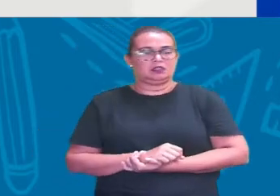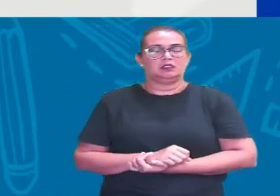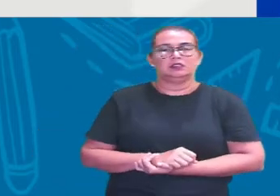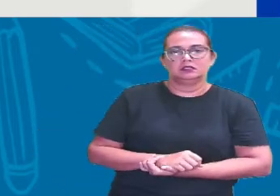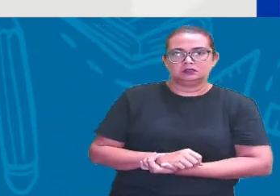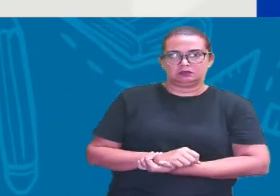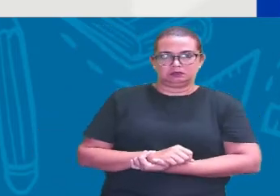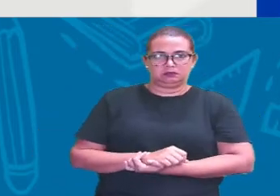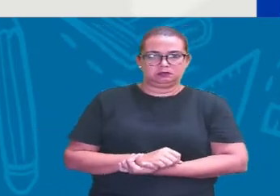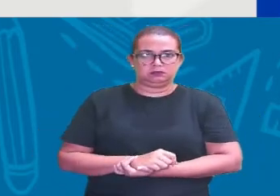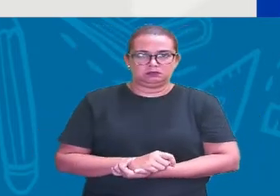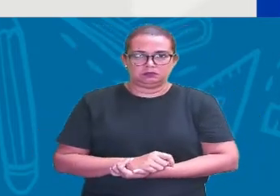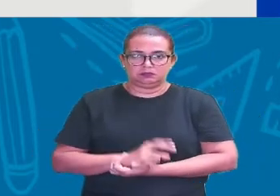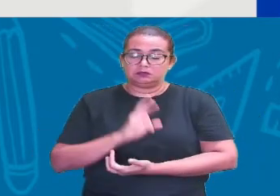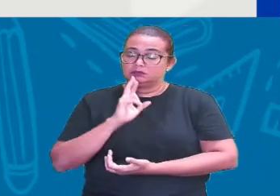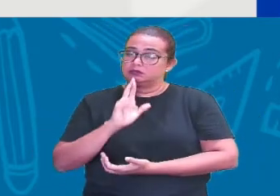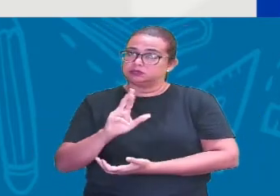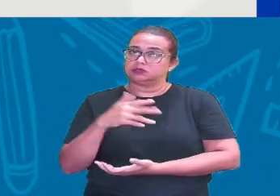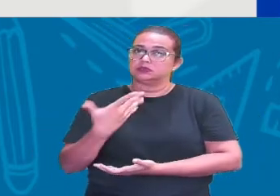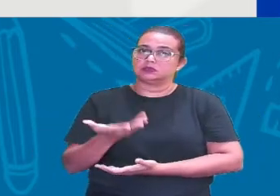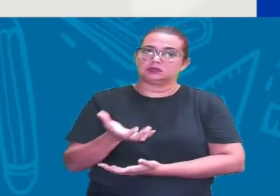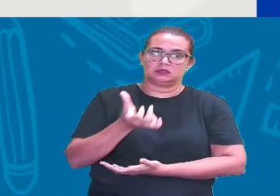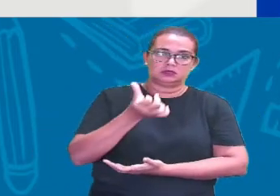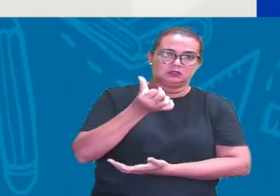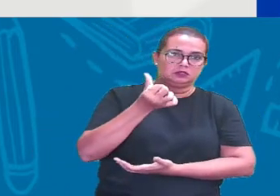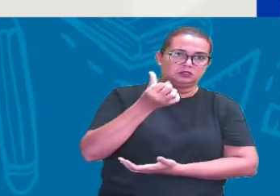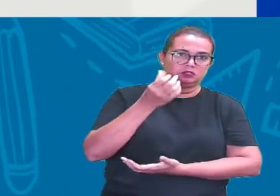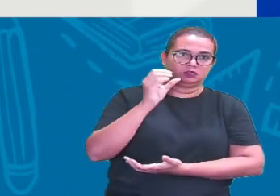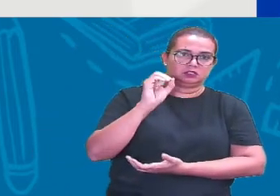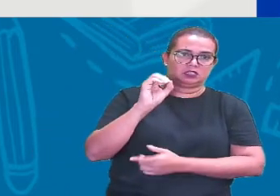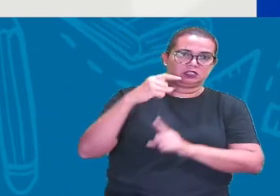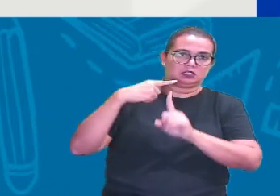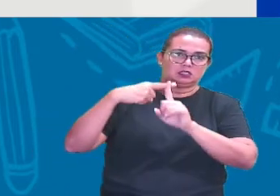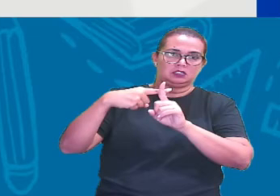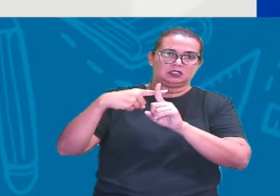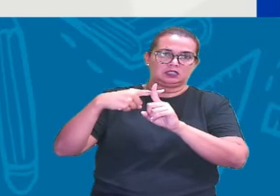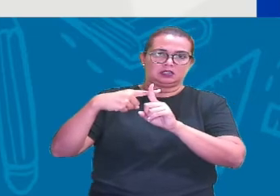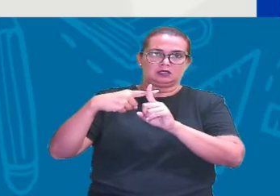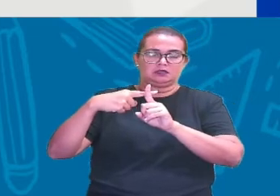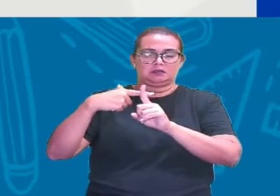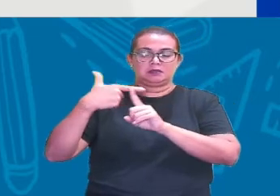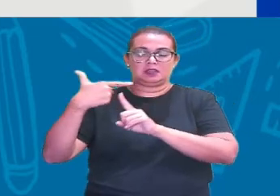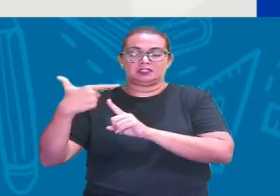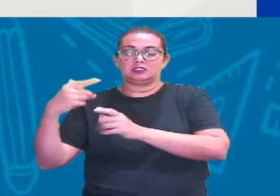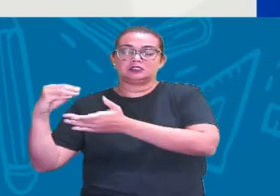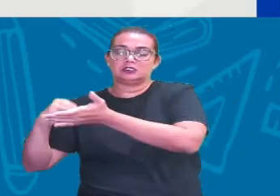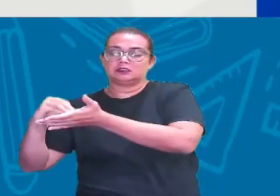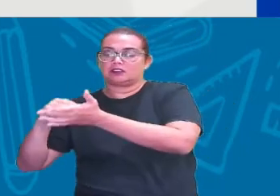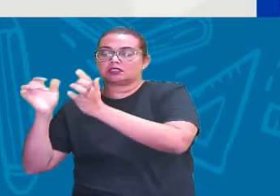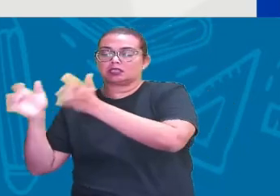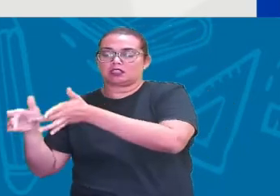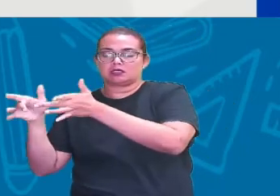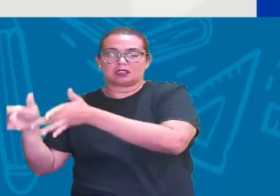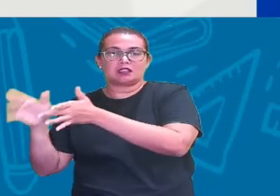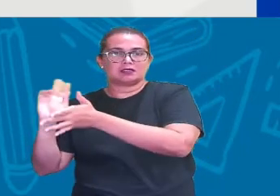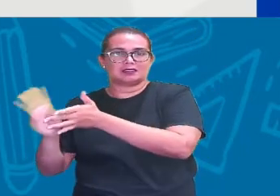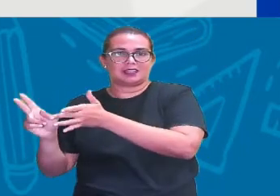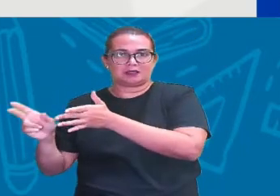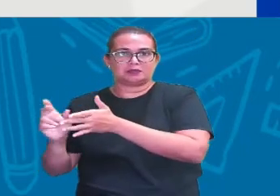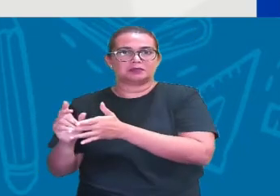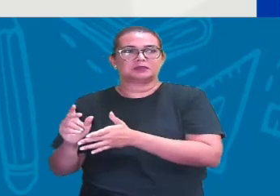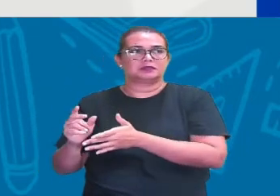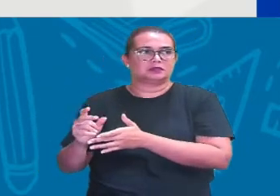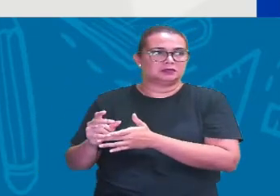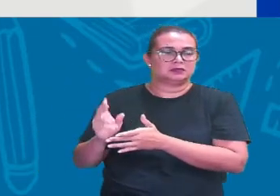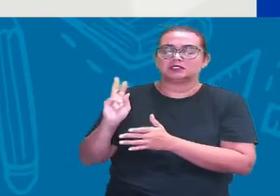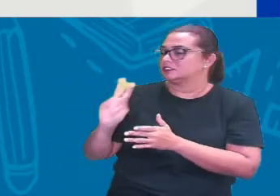Nossa resposta seria 60 mais os 2 botões que sobraram, porque ele diz